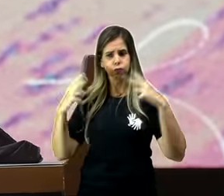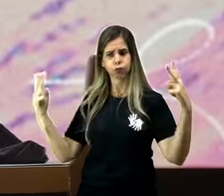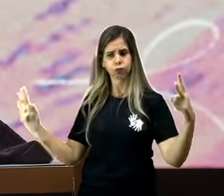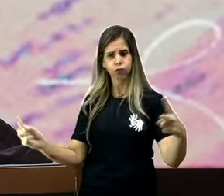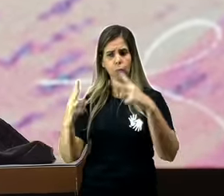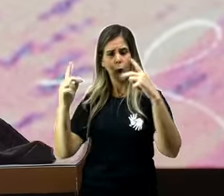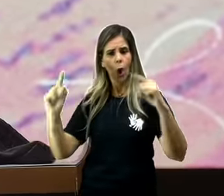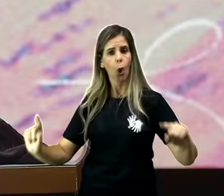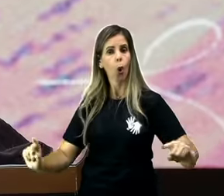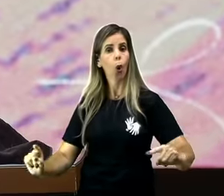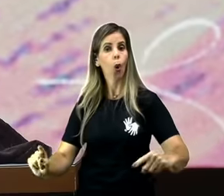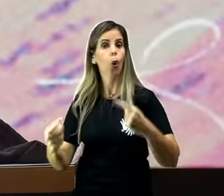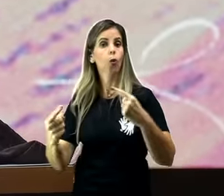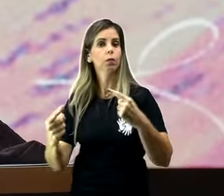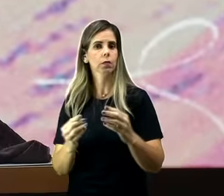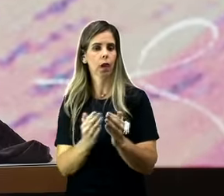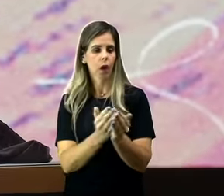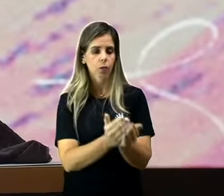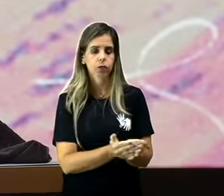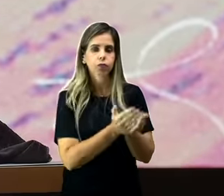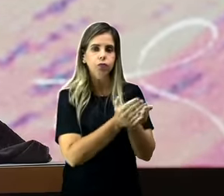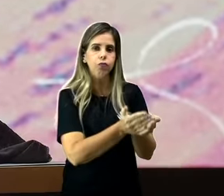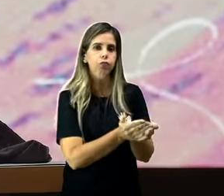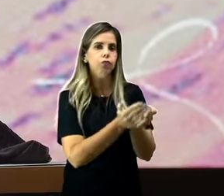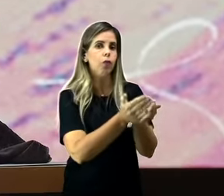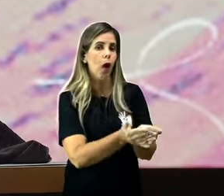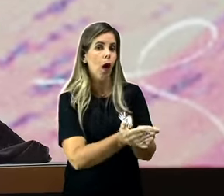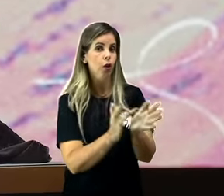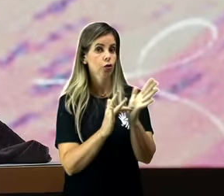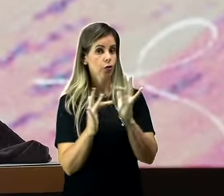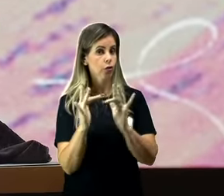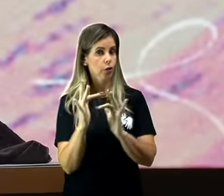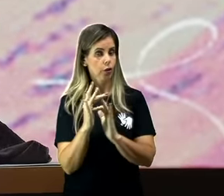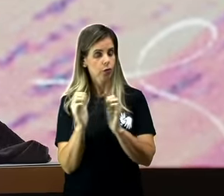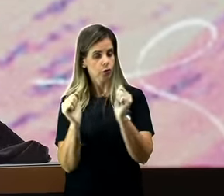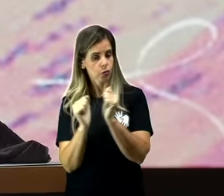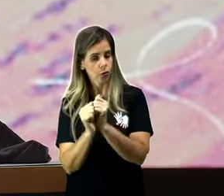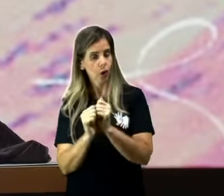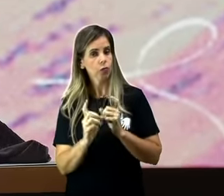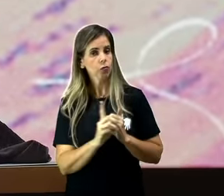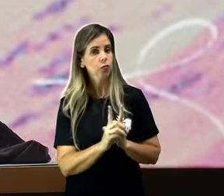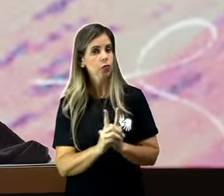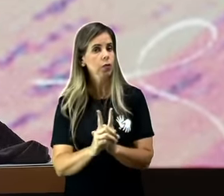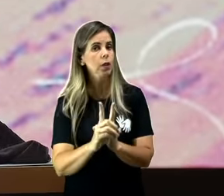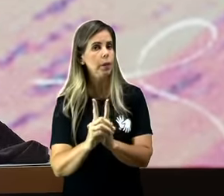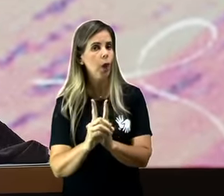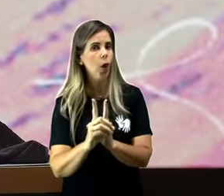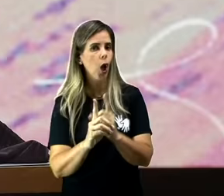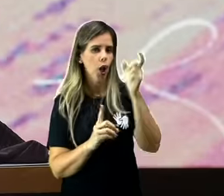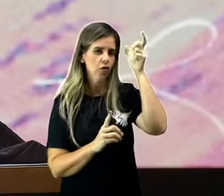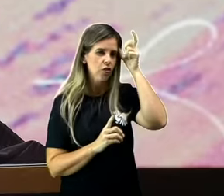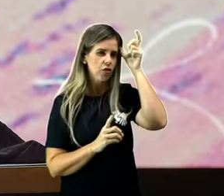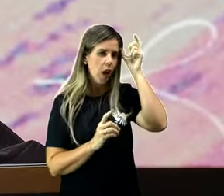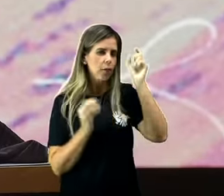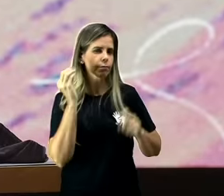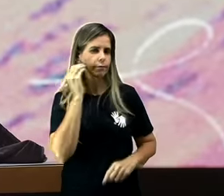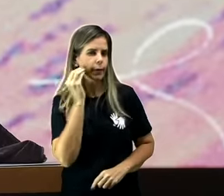para paralisar o avanço da comitiva de Jesus, imagina o que ele não vai tentar comigo e com você.